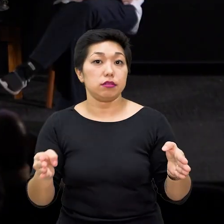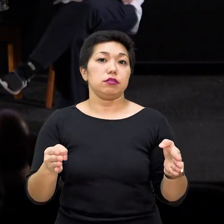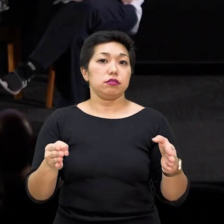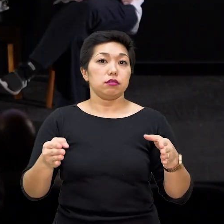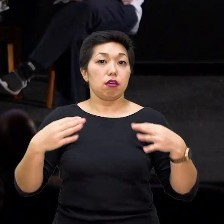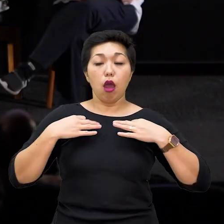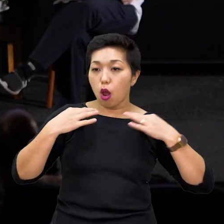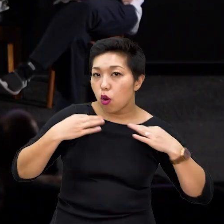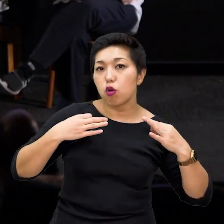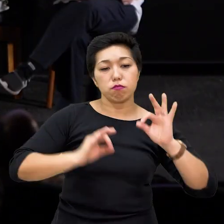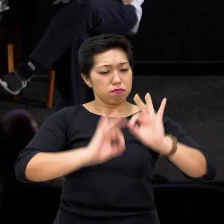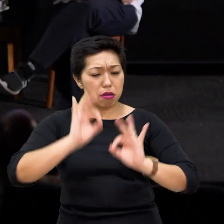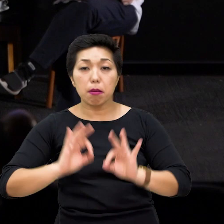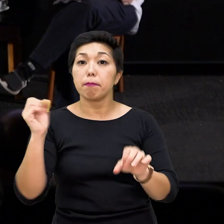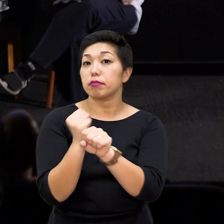diante. Enfim,